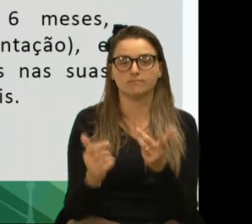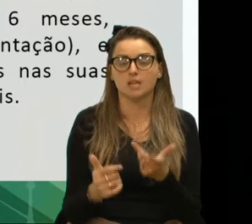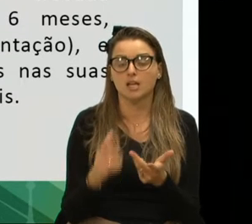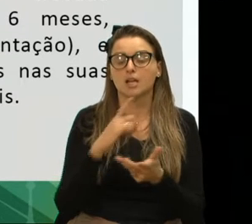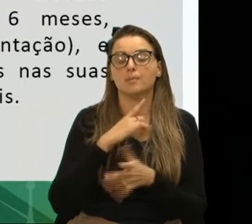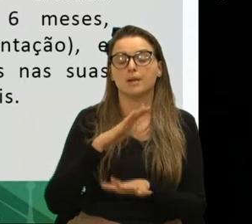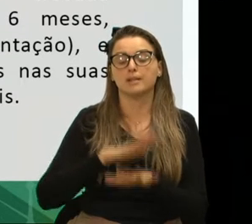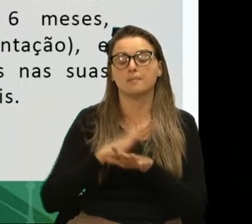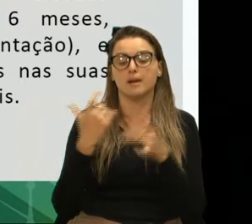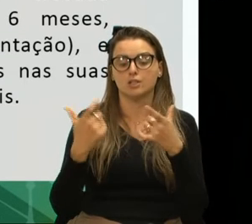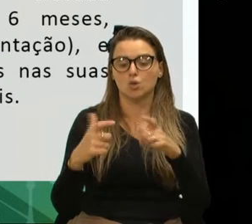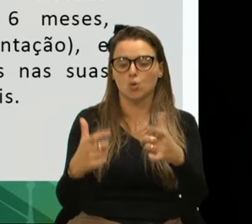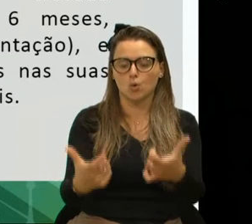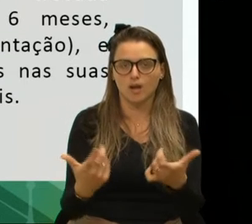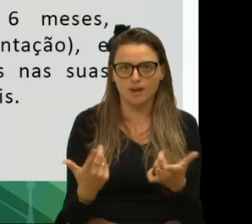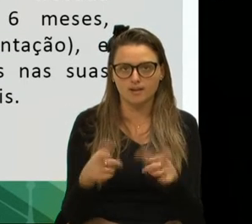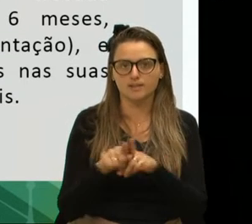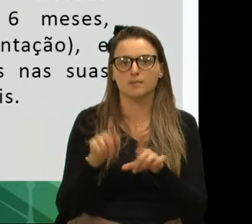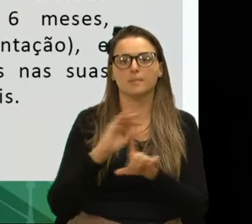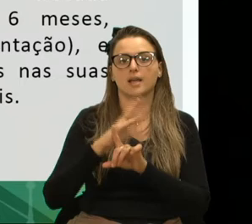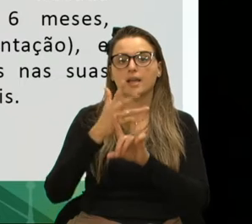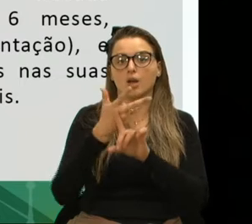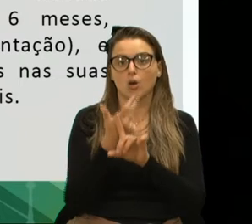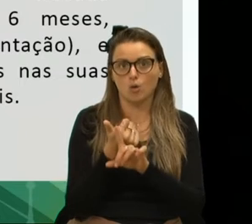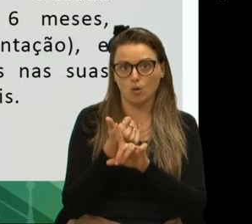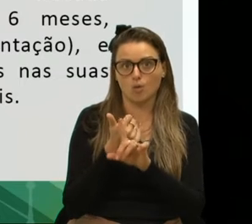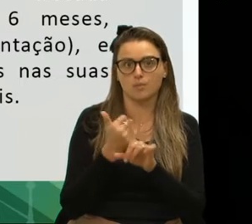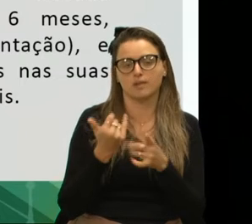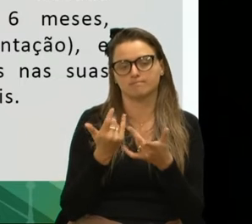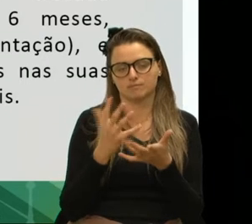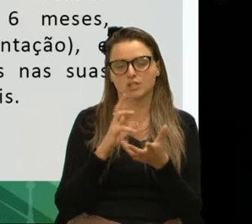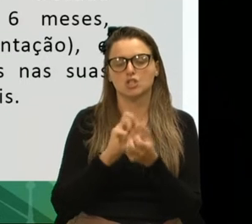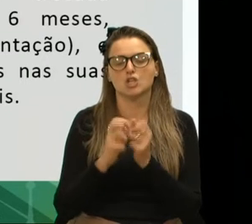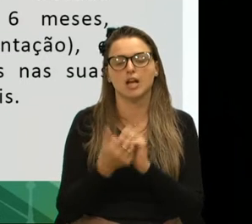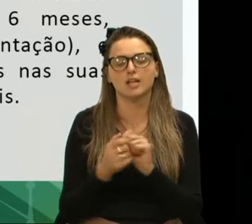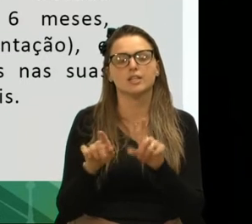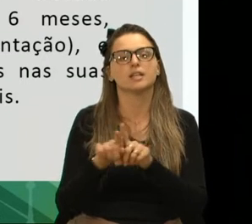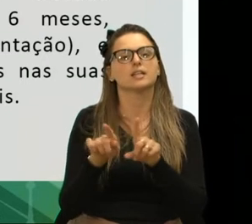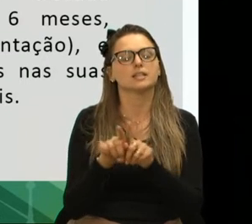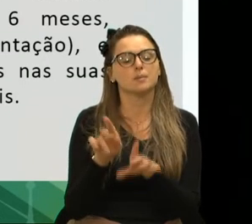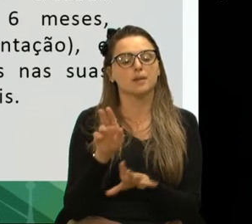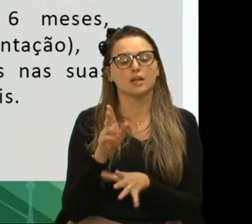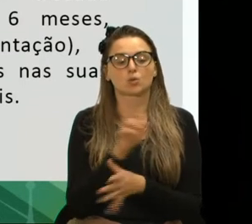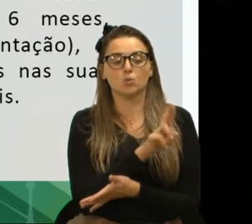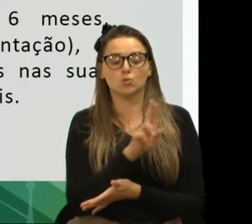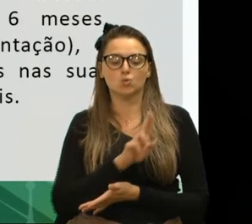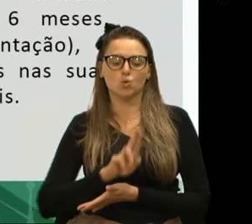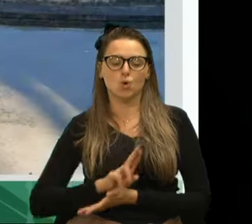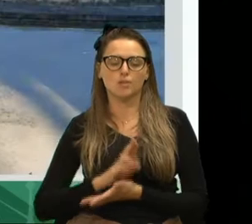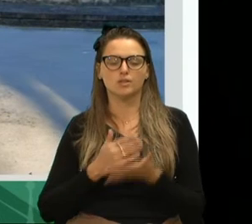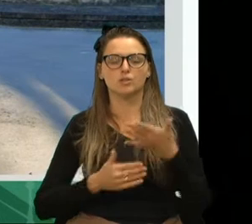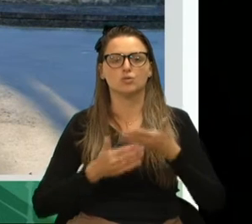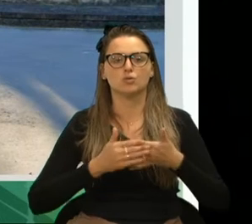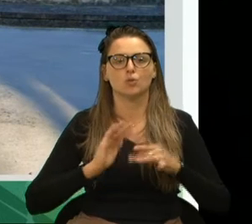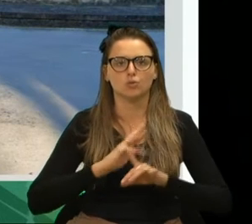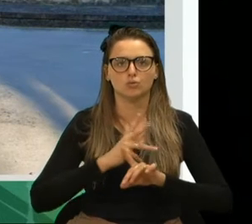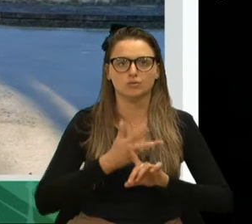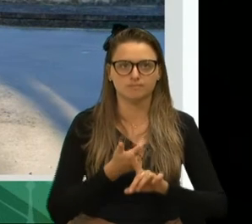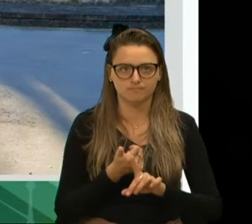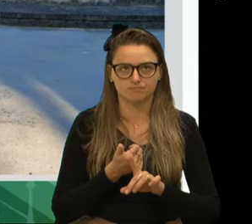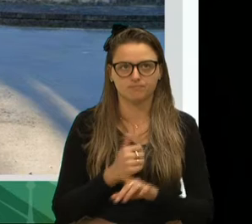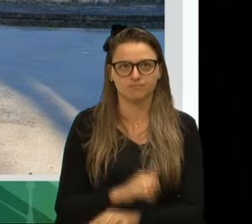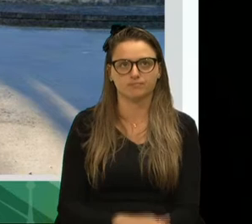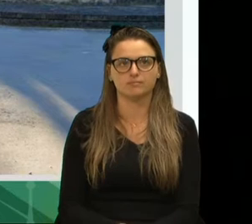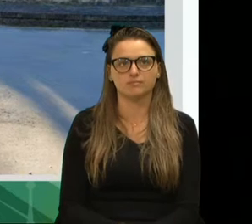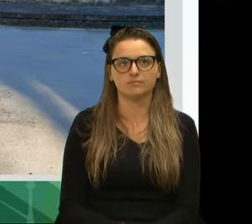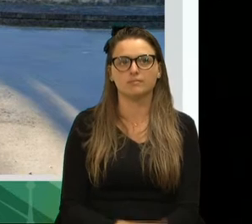de locais, o maior número de obras de arte e o maior número de artistas que trabalham com expressões cultural.